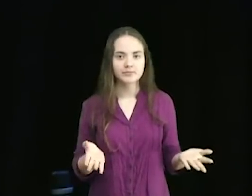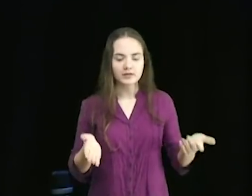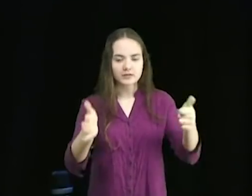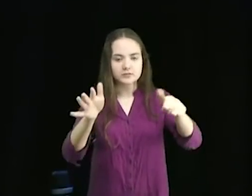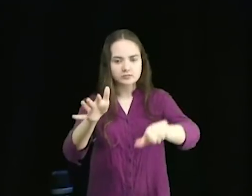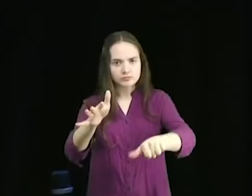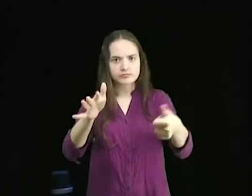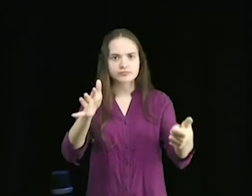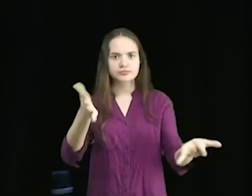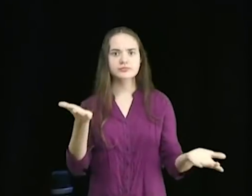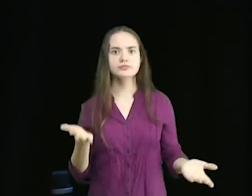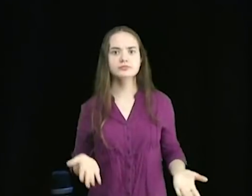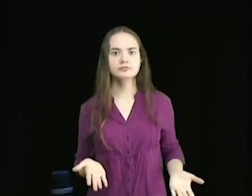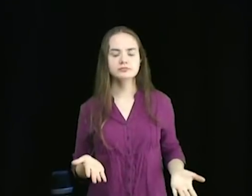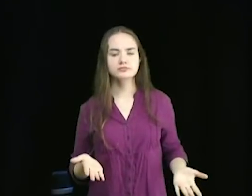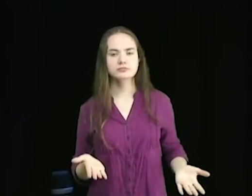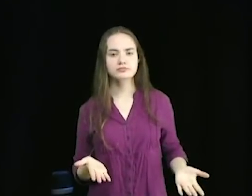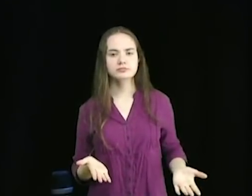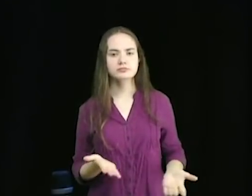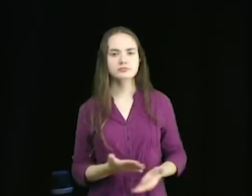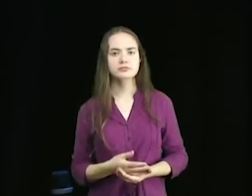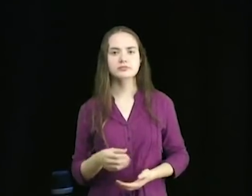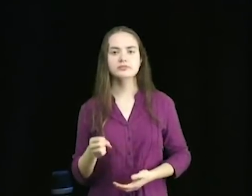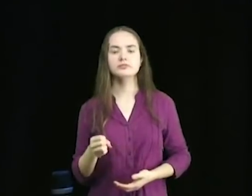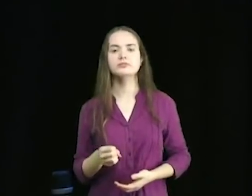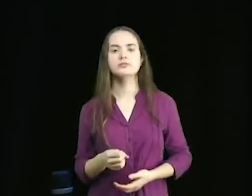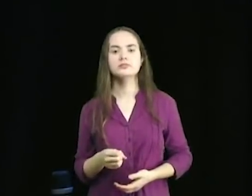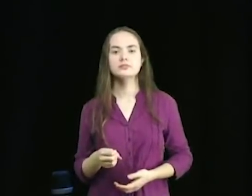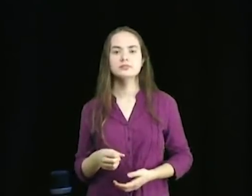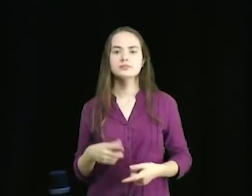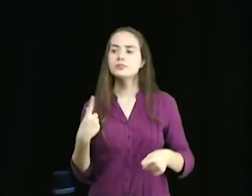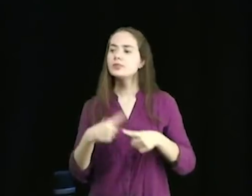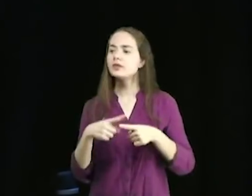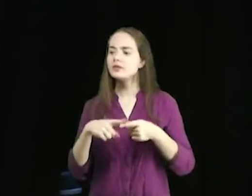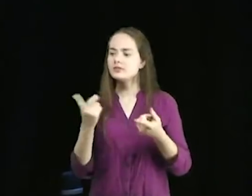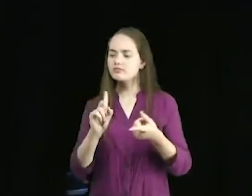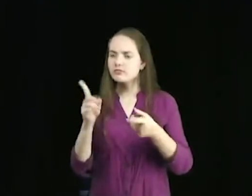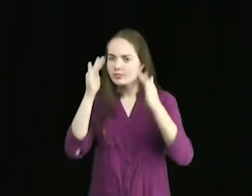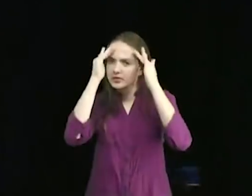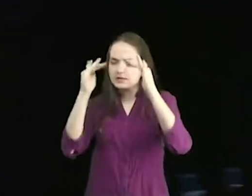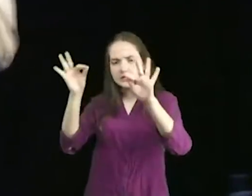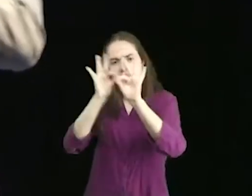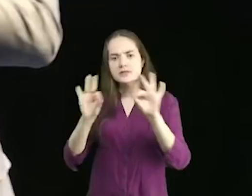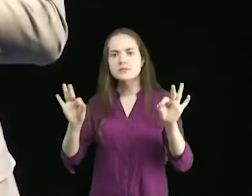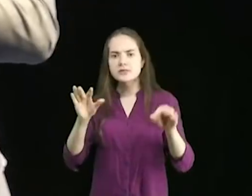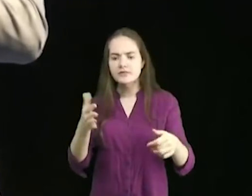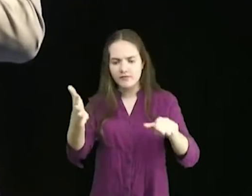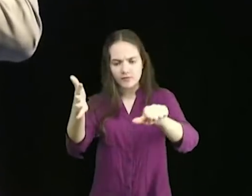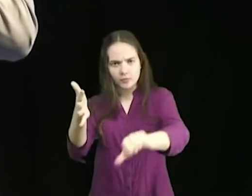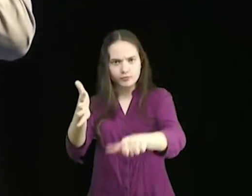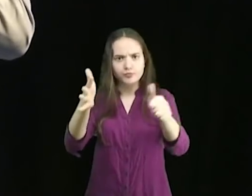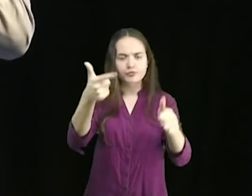plantar bananeira? Se você ia fazer o difícil, por que você não faz a fácil? Mergulha 7 vezes.